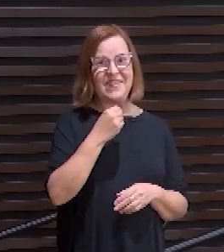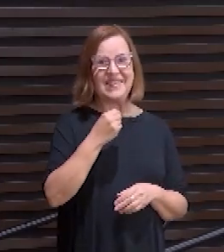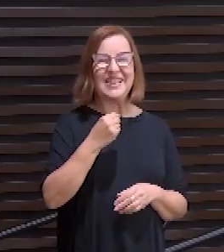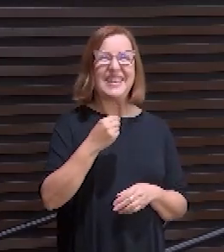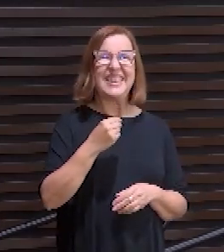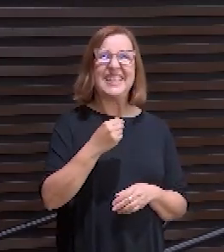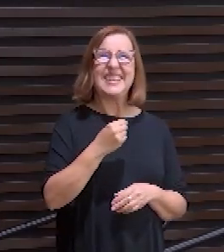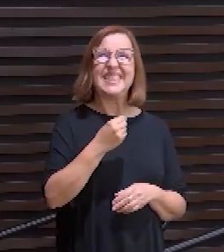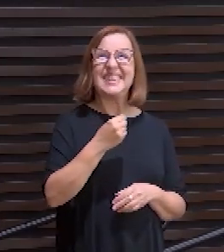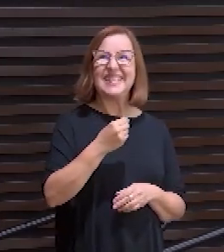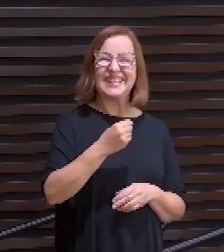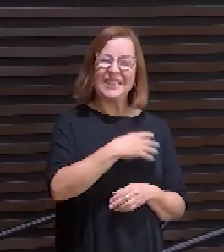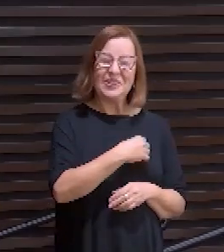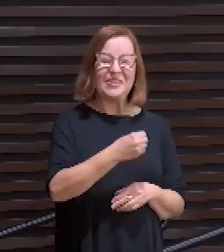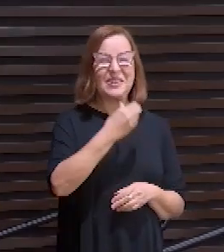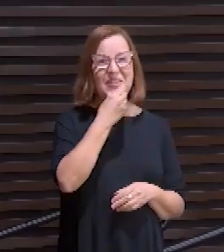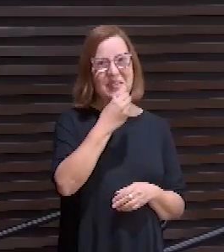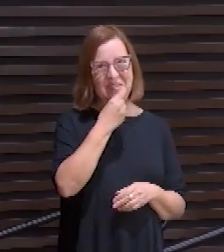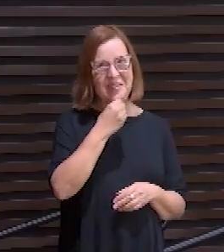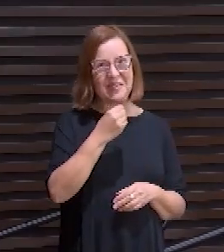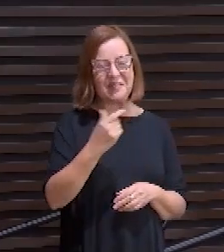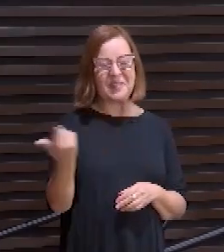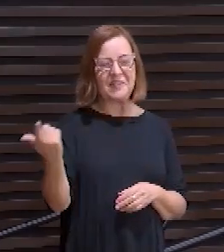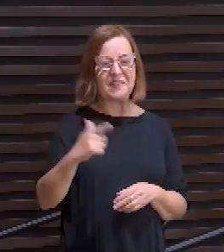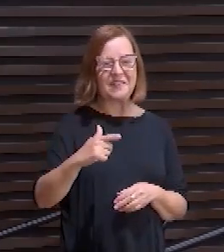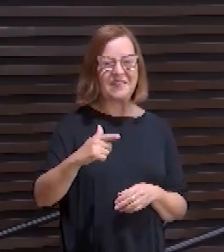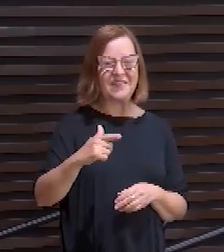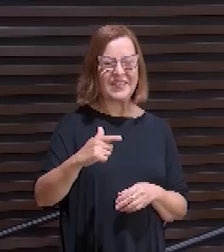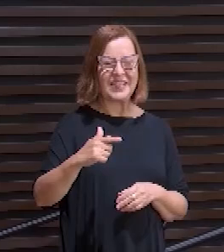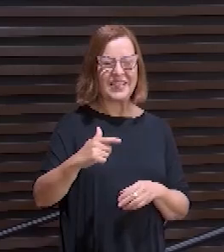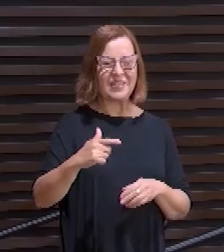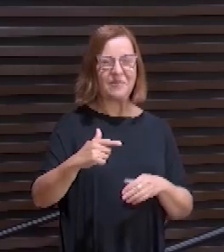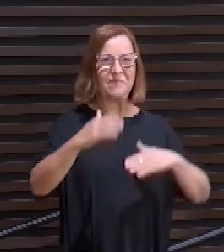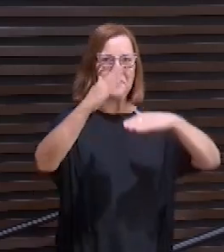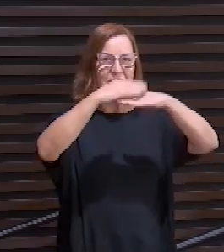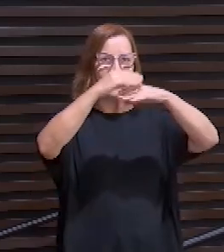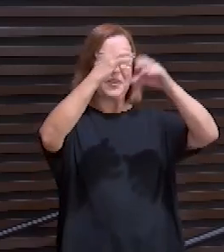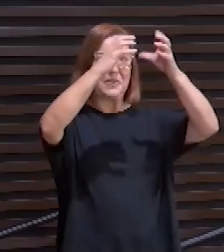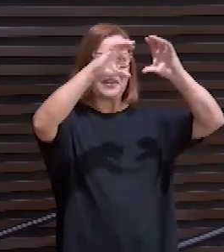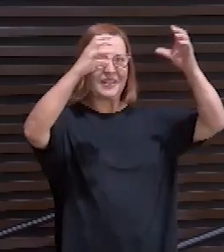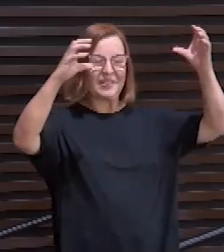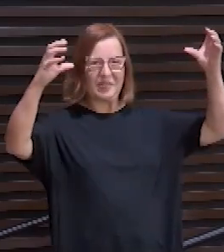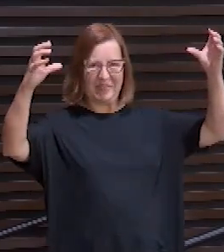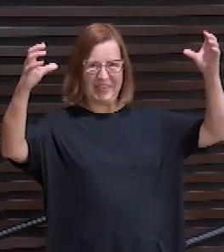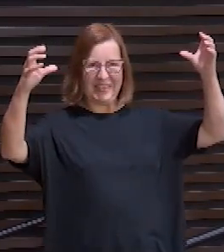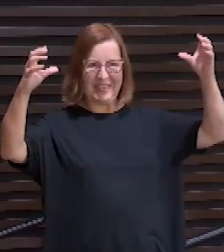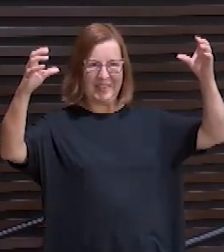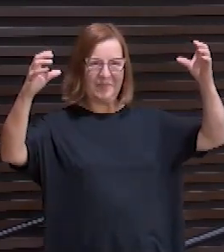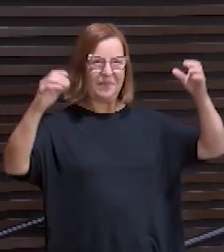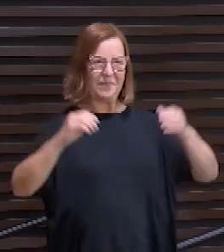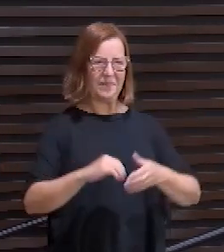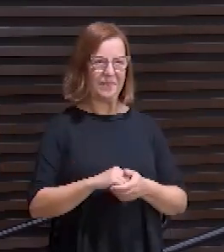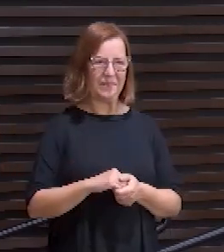nuvens. Há um movimento de ascendência e há um movimento descendente, meus irmãos.